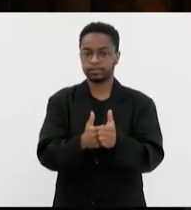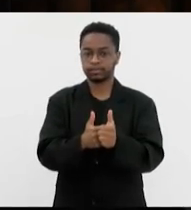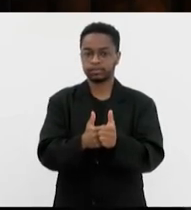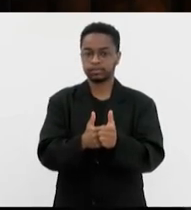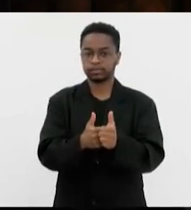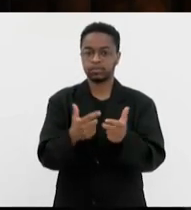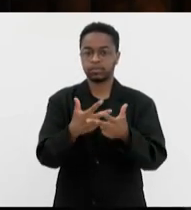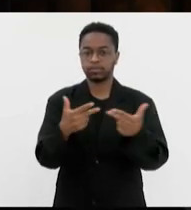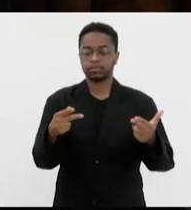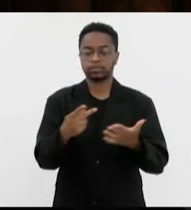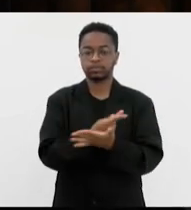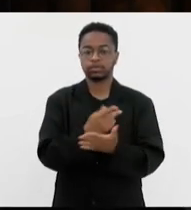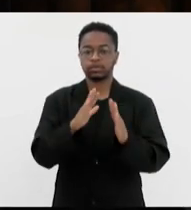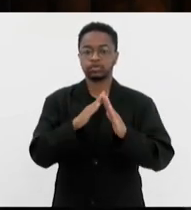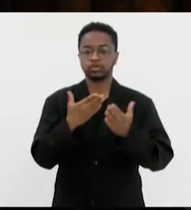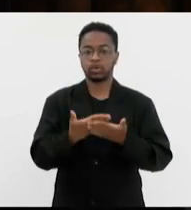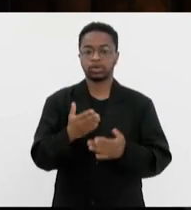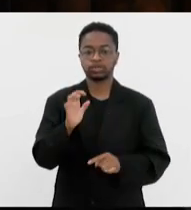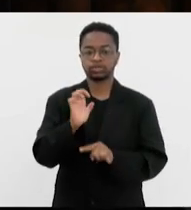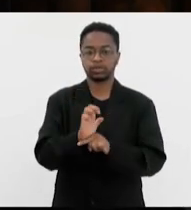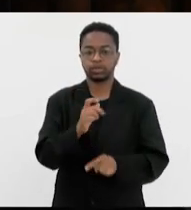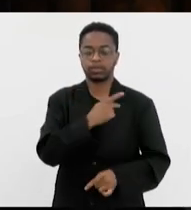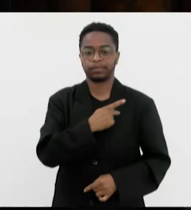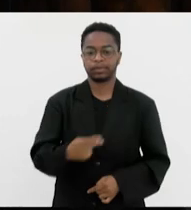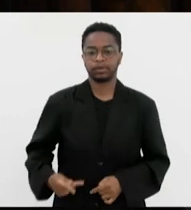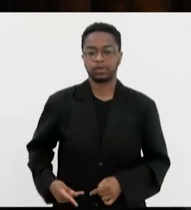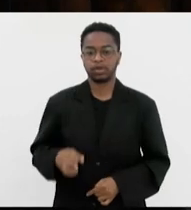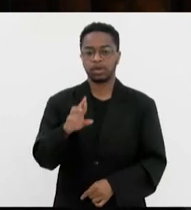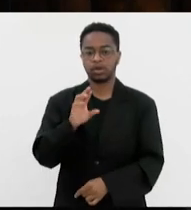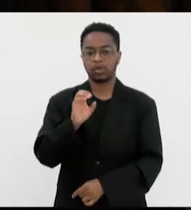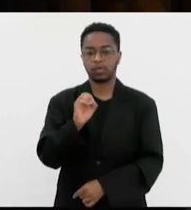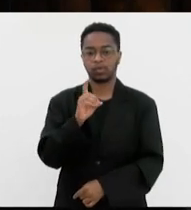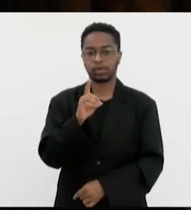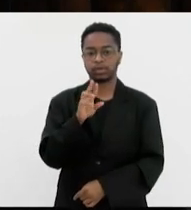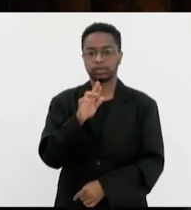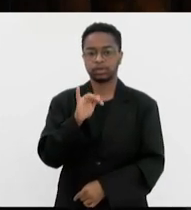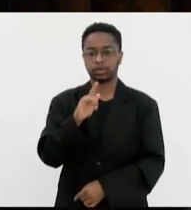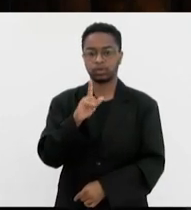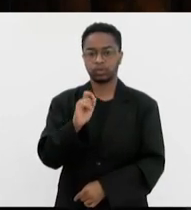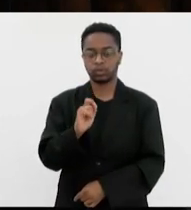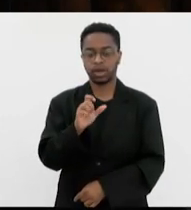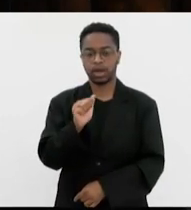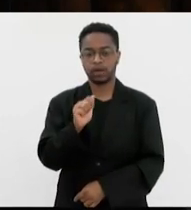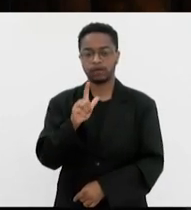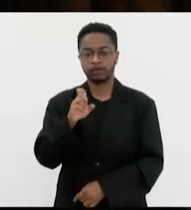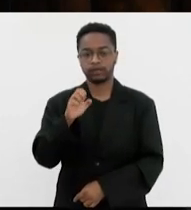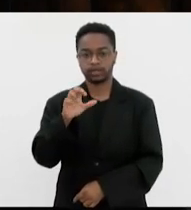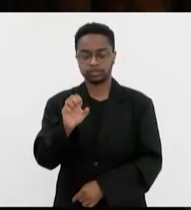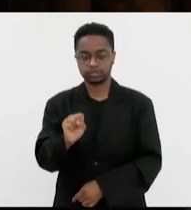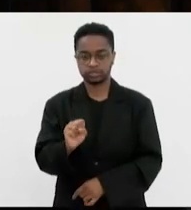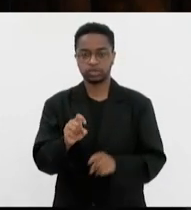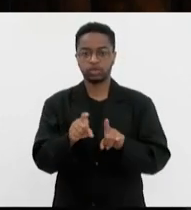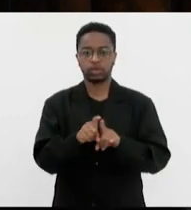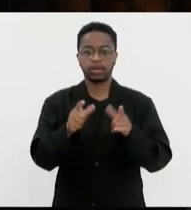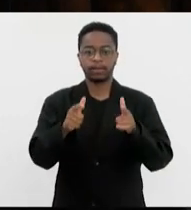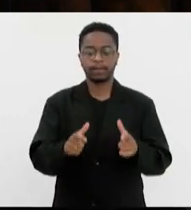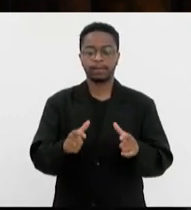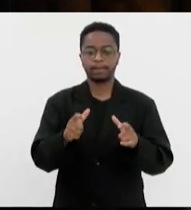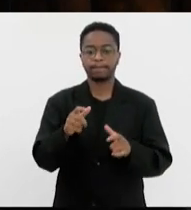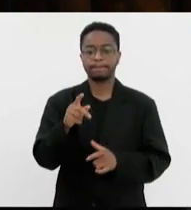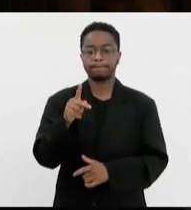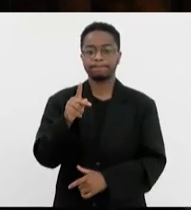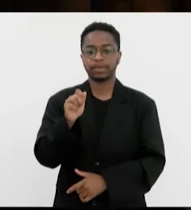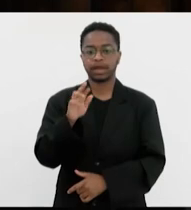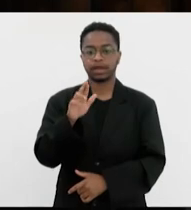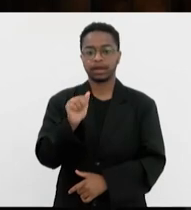do Colégio Estadual Presidente Rodrigo Alves, em Paracambi. A comunidade escolar nos procurou para pedir